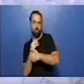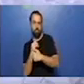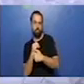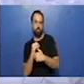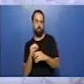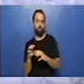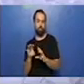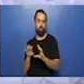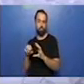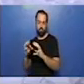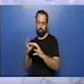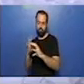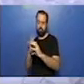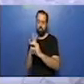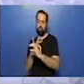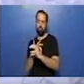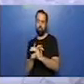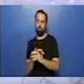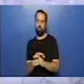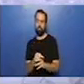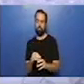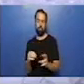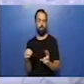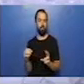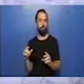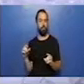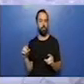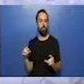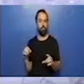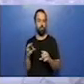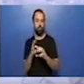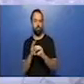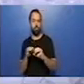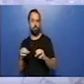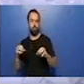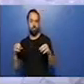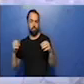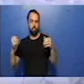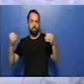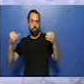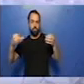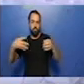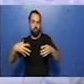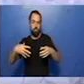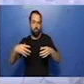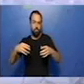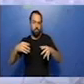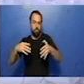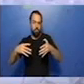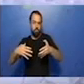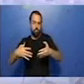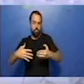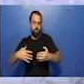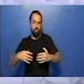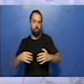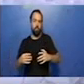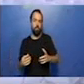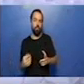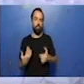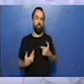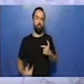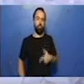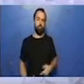próximo passo é esses lisossomos virem e lançarem as enzimas no interior desse glóbulo. Acontecer a digestão